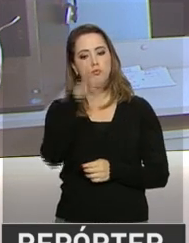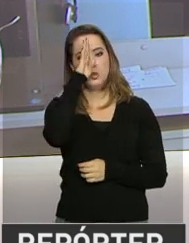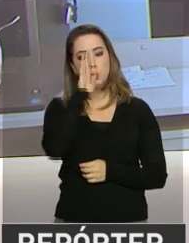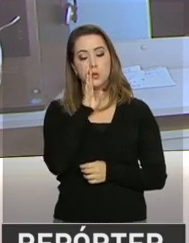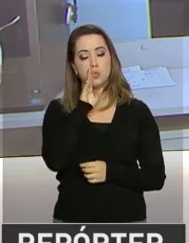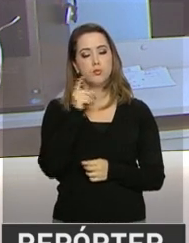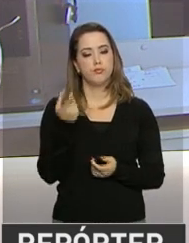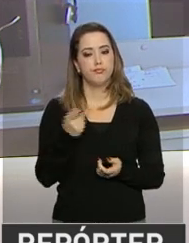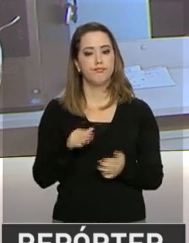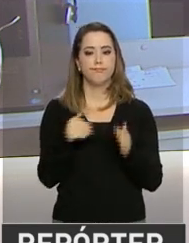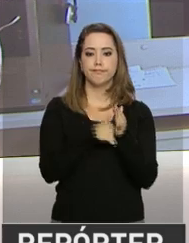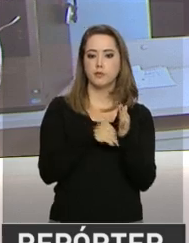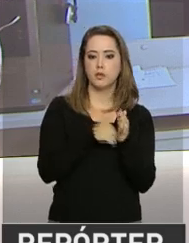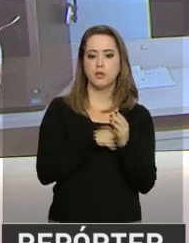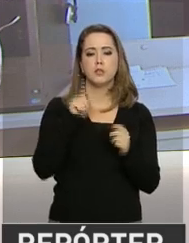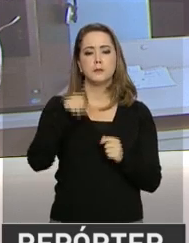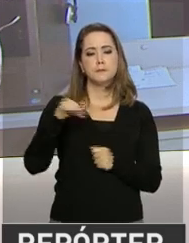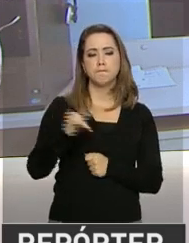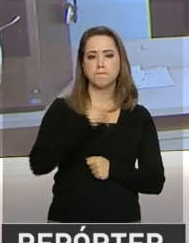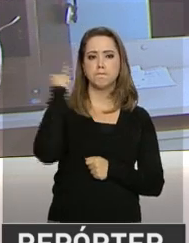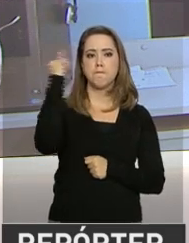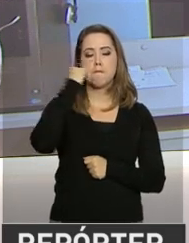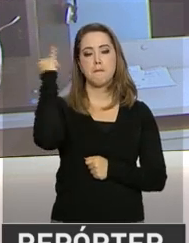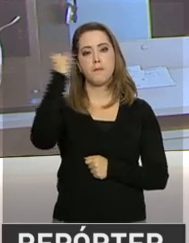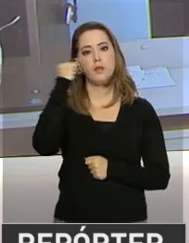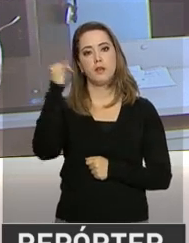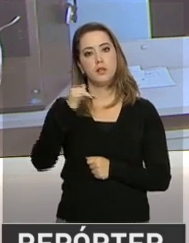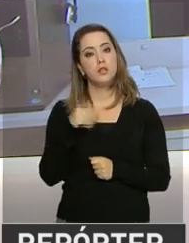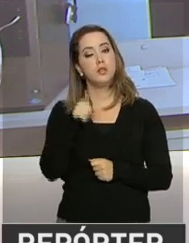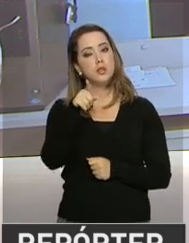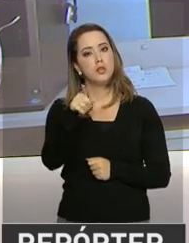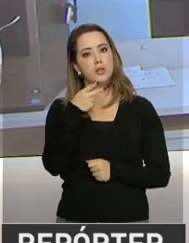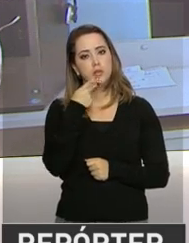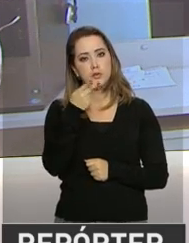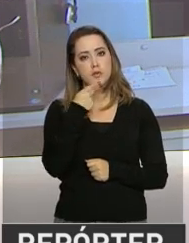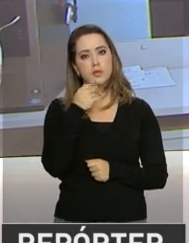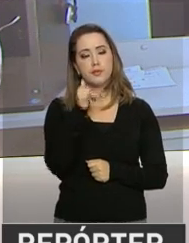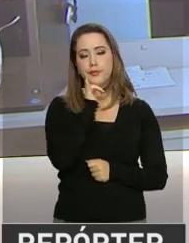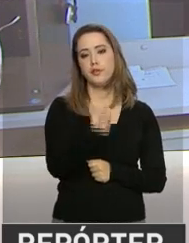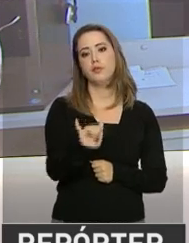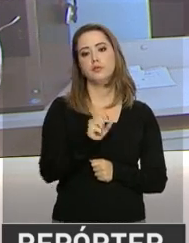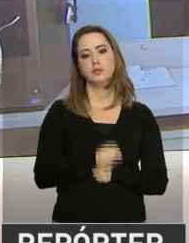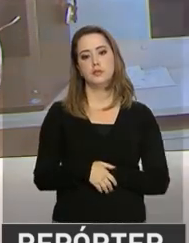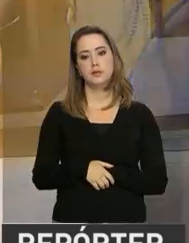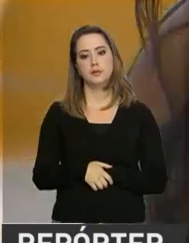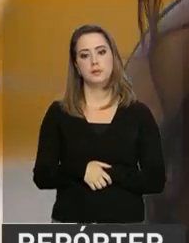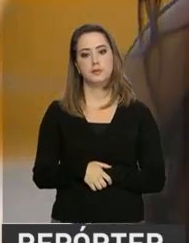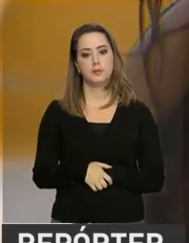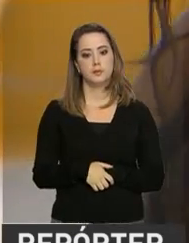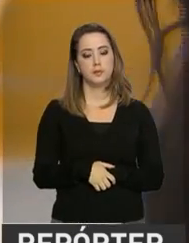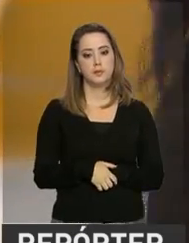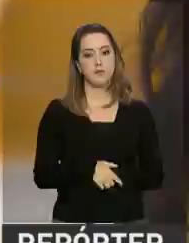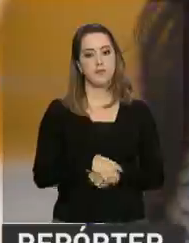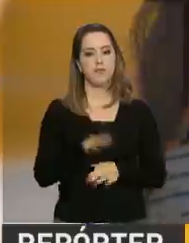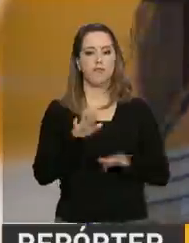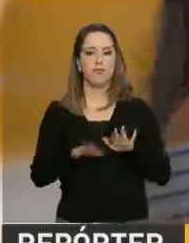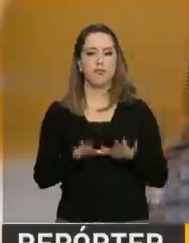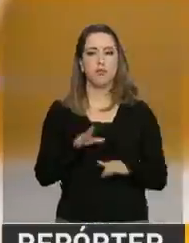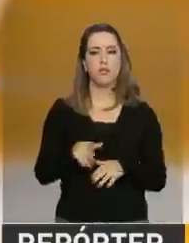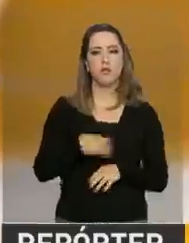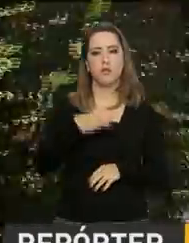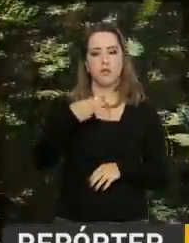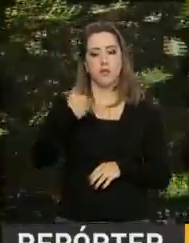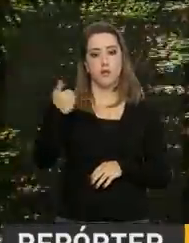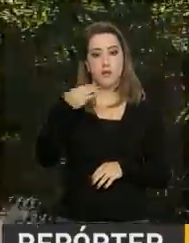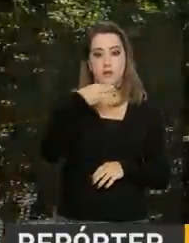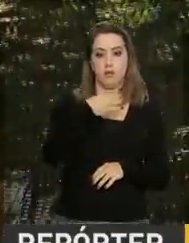a central de atendimento é fundamental para incentivar a denúncia de crimes em média 13